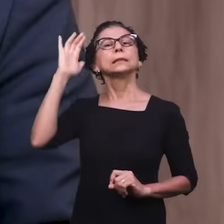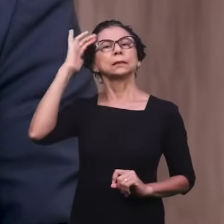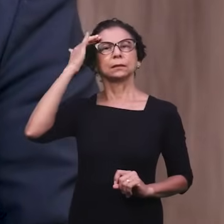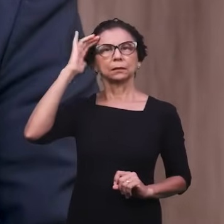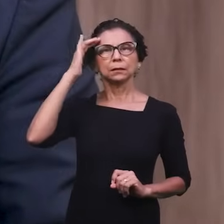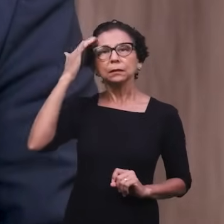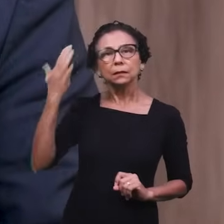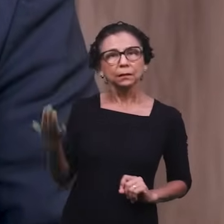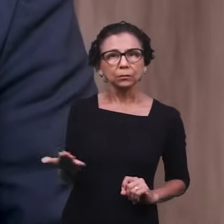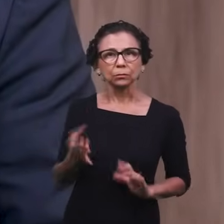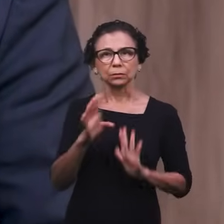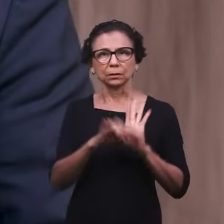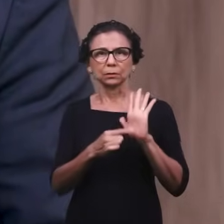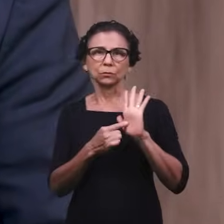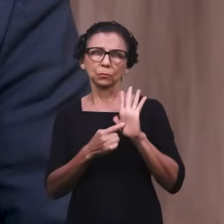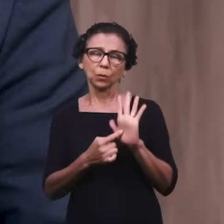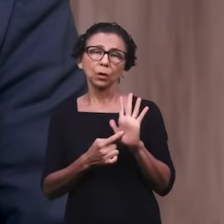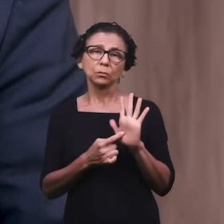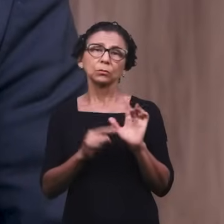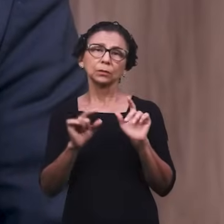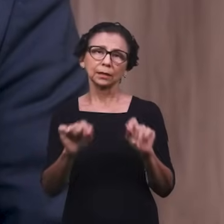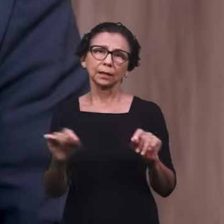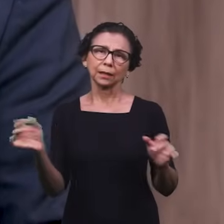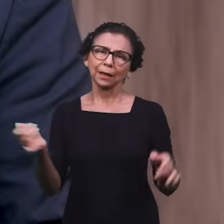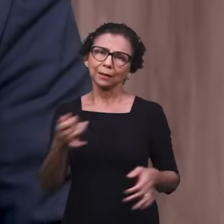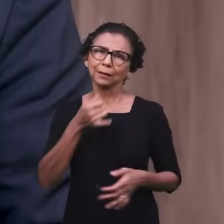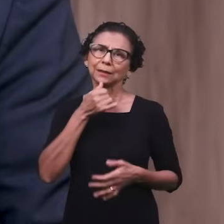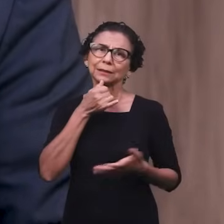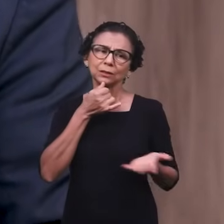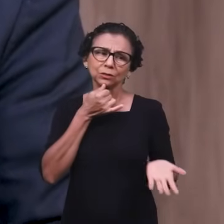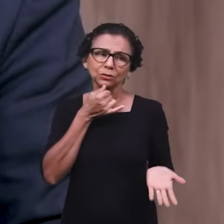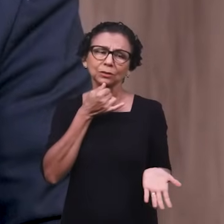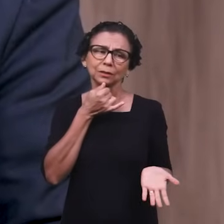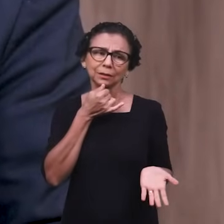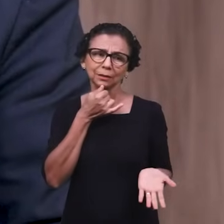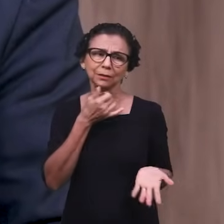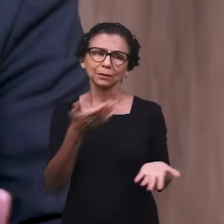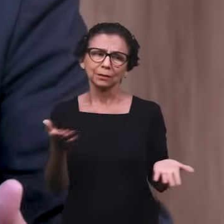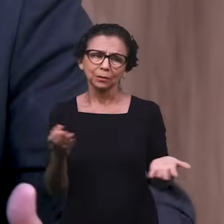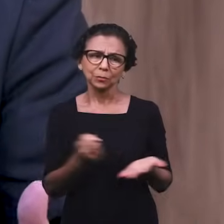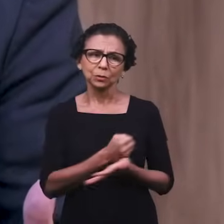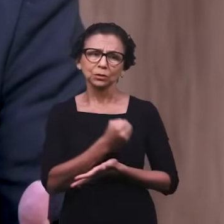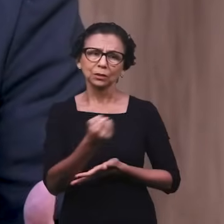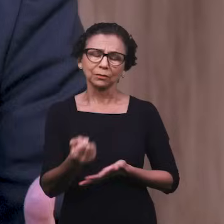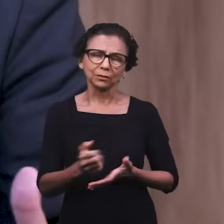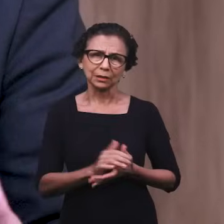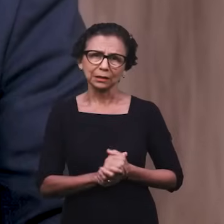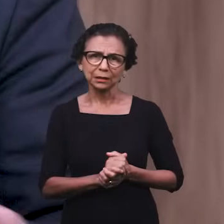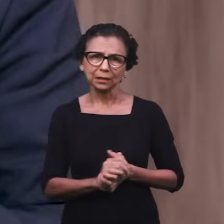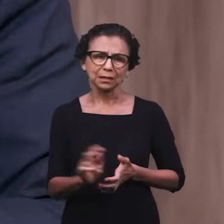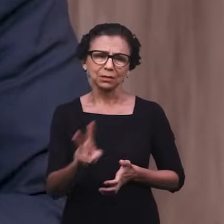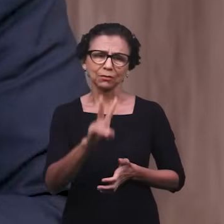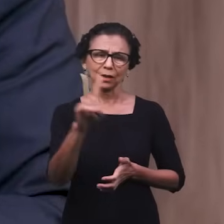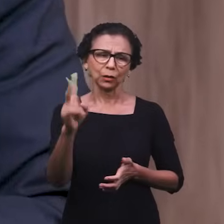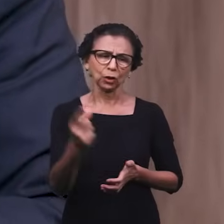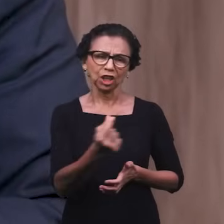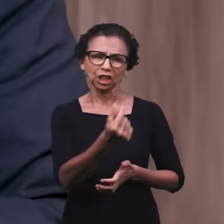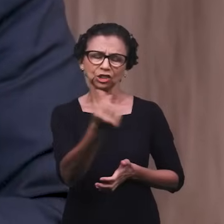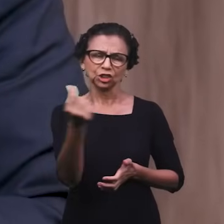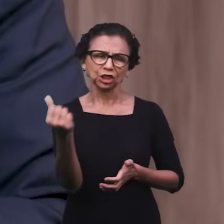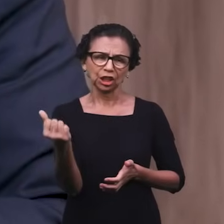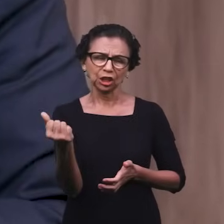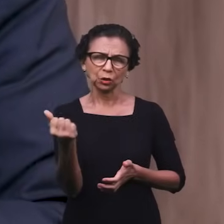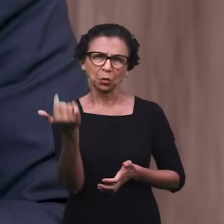o Senhor está expressando uma lamentação. Né? Está lamentando esse belo preço em que foi avaliado. Mas na